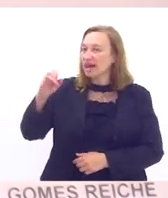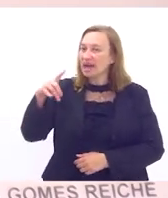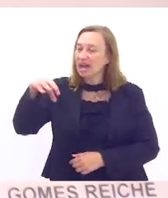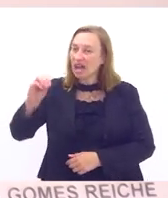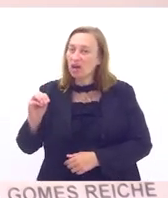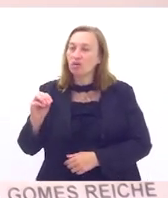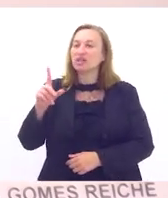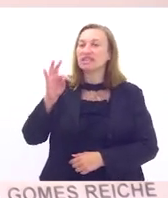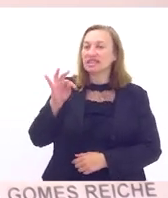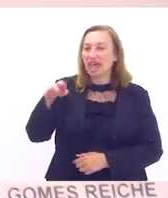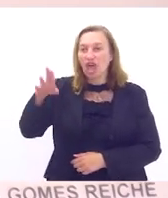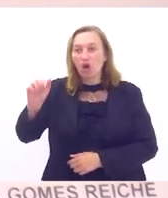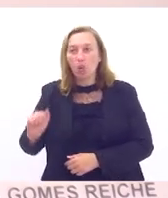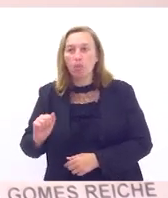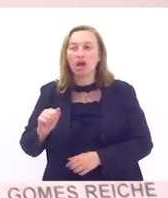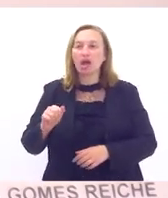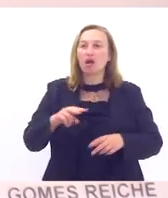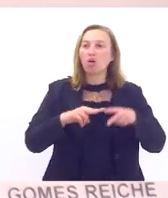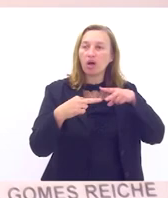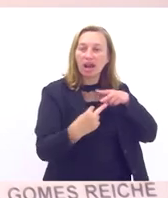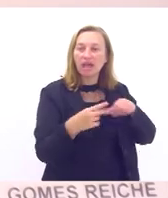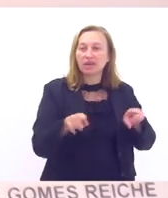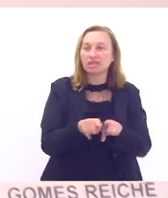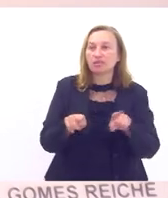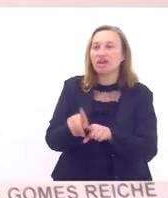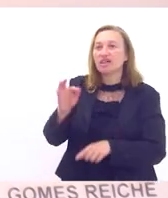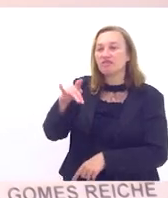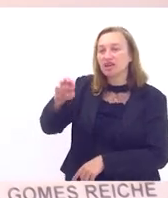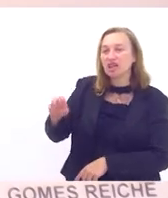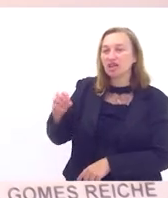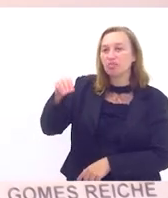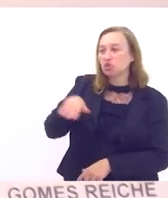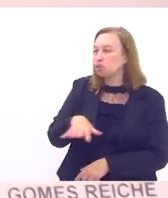Santa Inês, que está online também, Felipe do Morro do Borel,